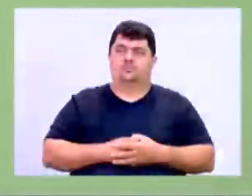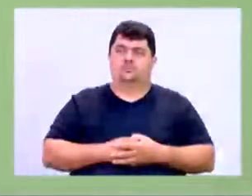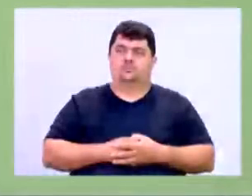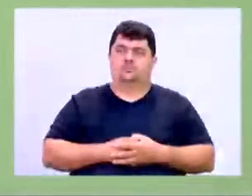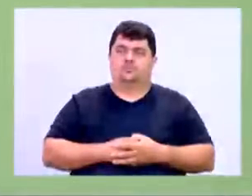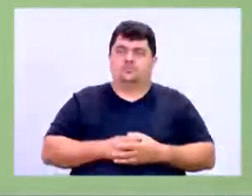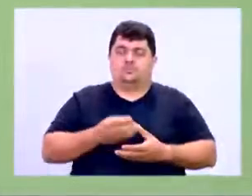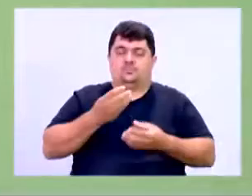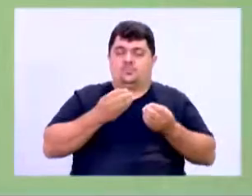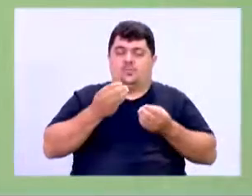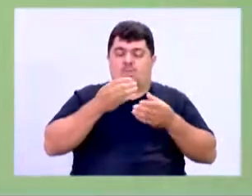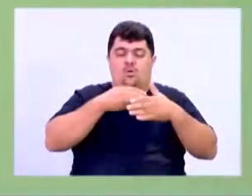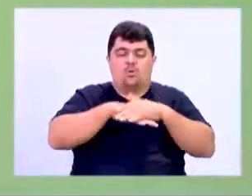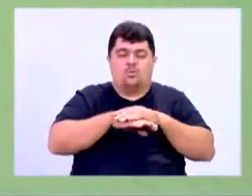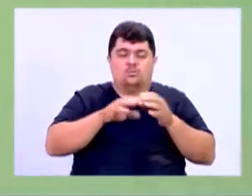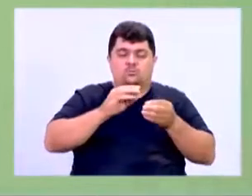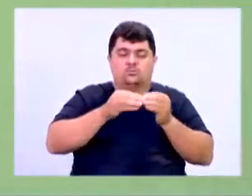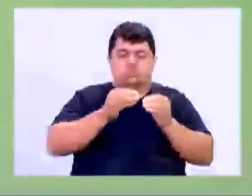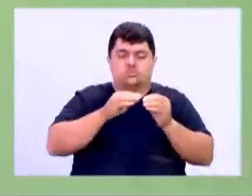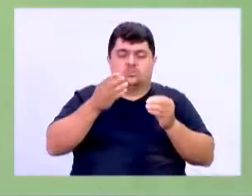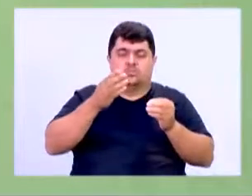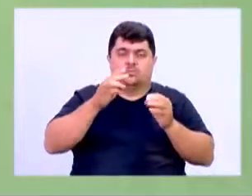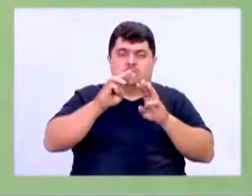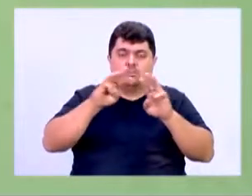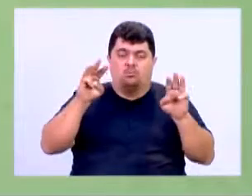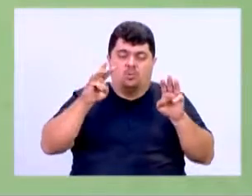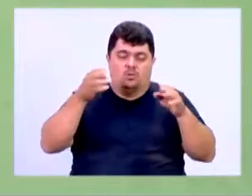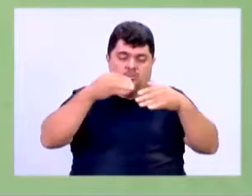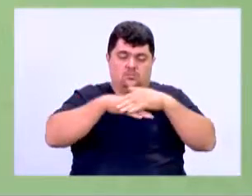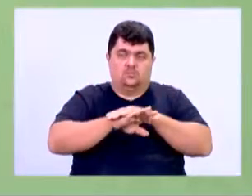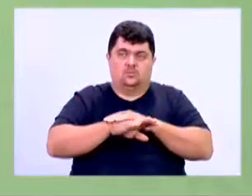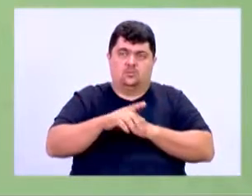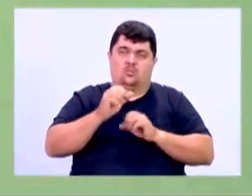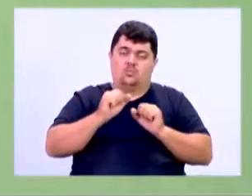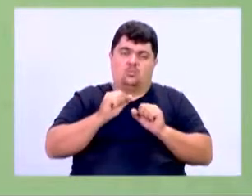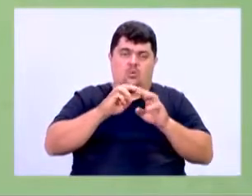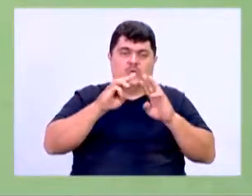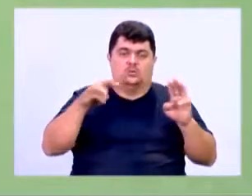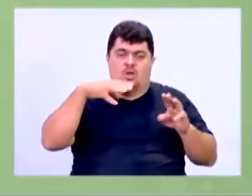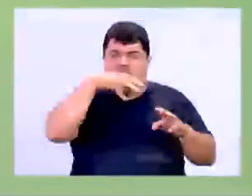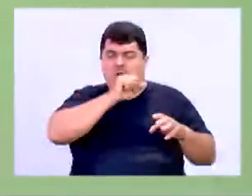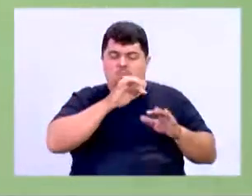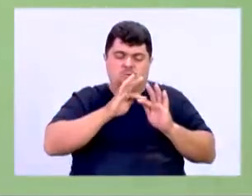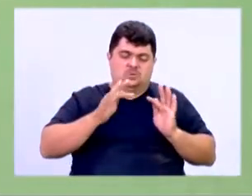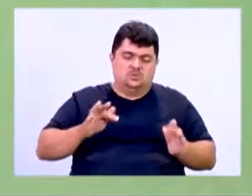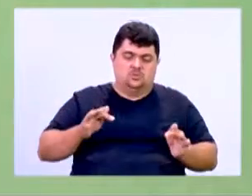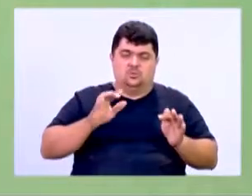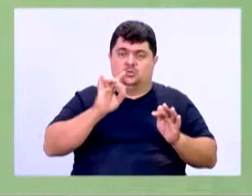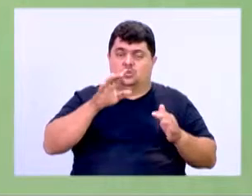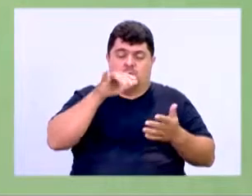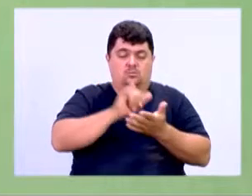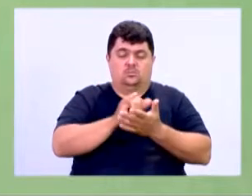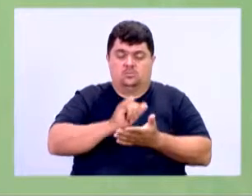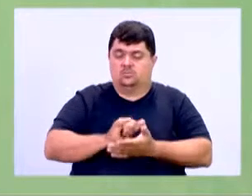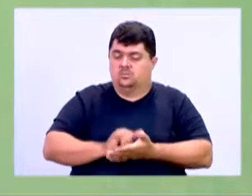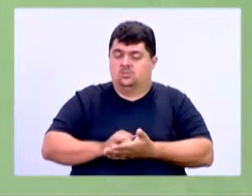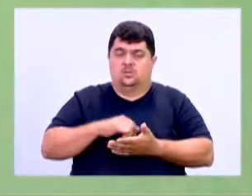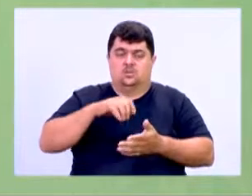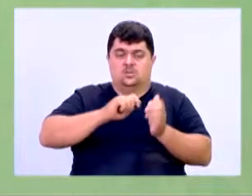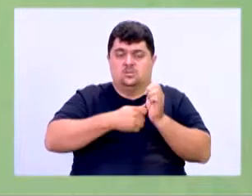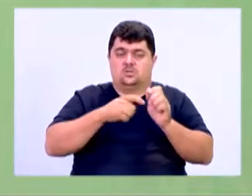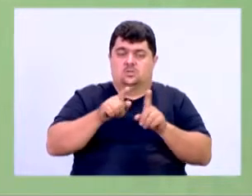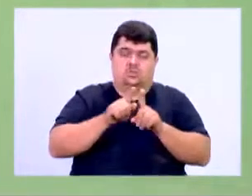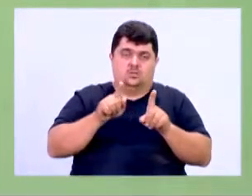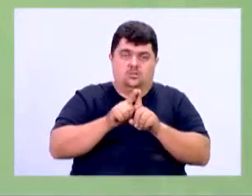como armazenar os dados de uma página? Podemos ter sites dinâmicos simples para apenas cadastrar usuário e senha,